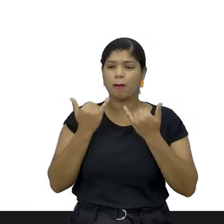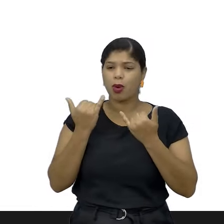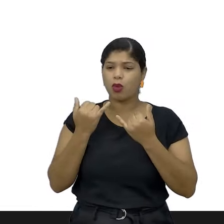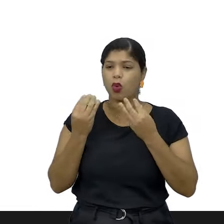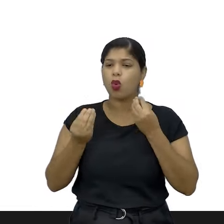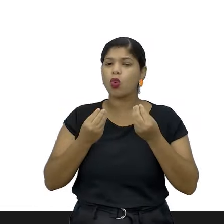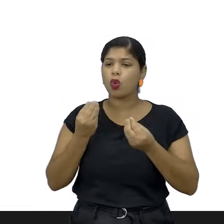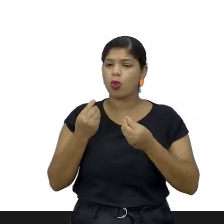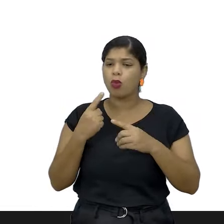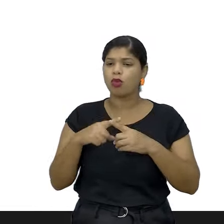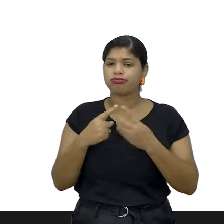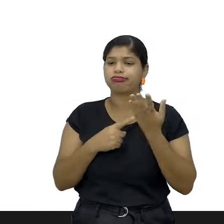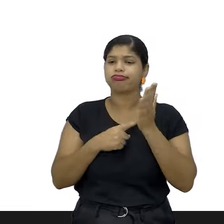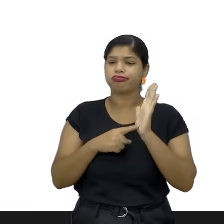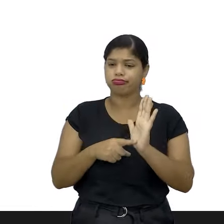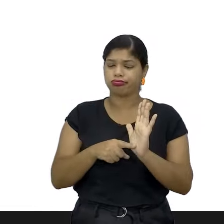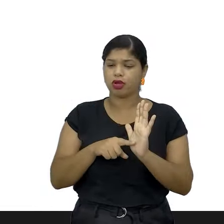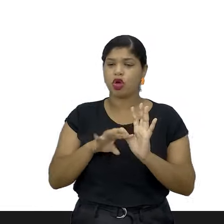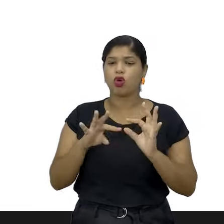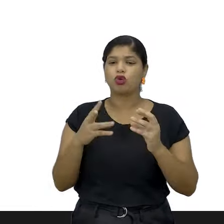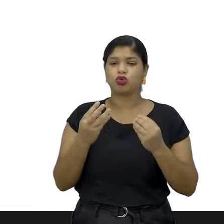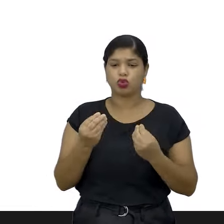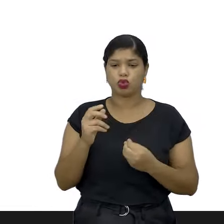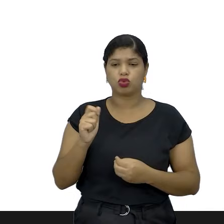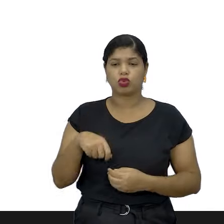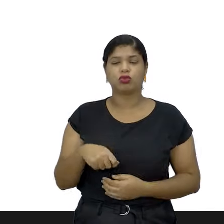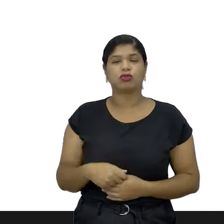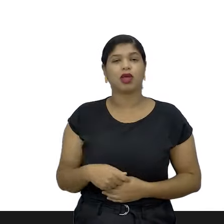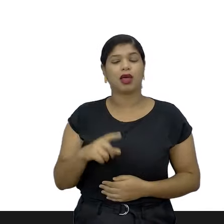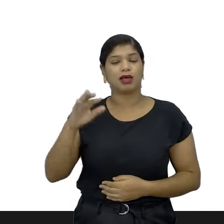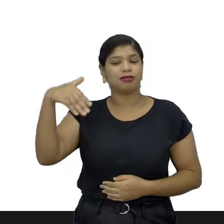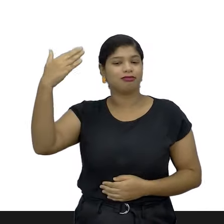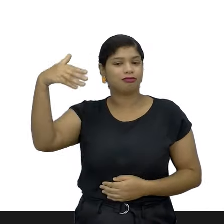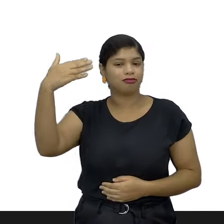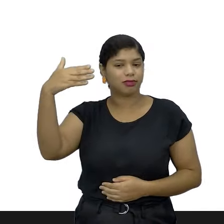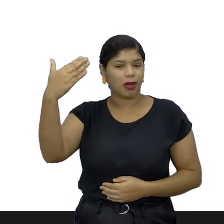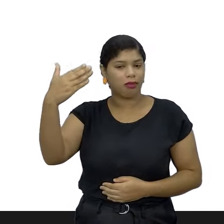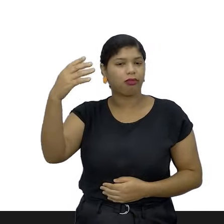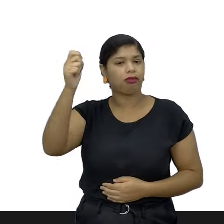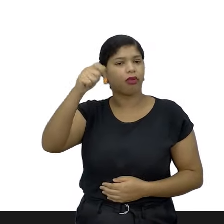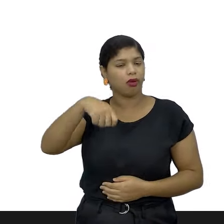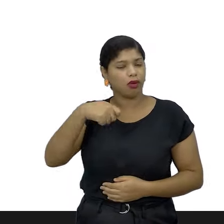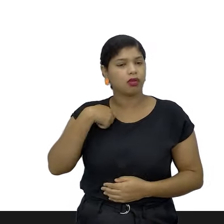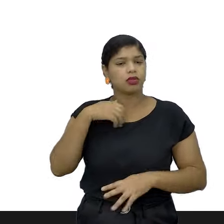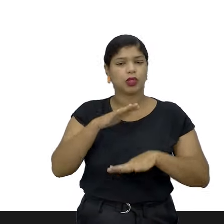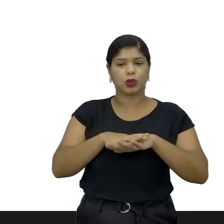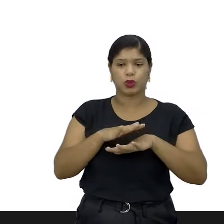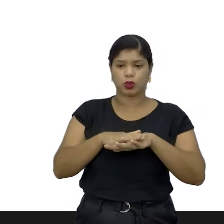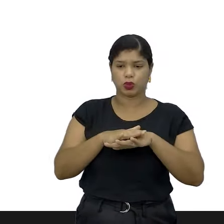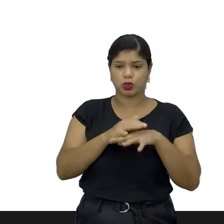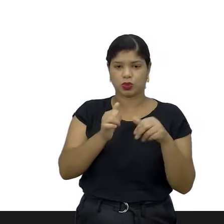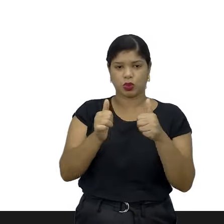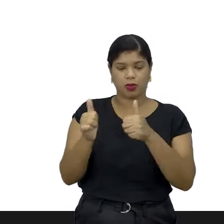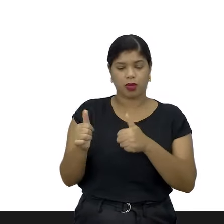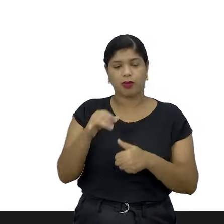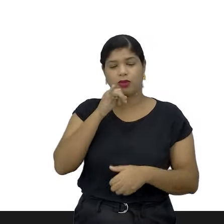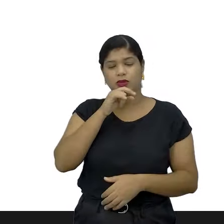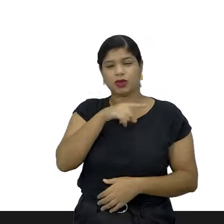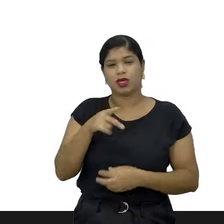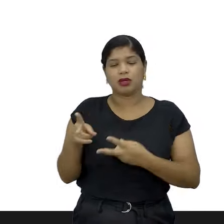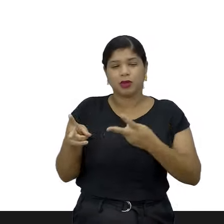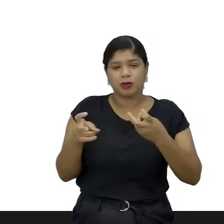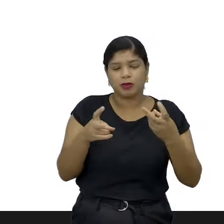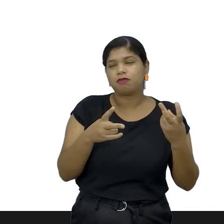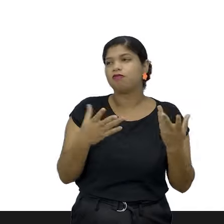saberes apresentados por eles, para momentos posteriores, né. Então, quando vocês observam